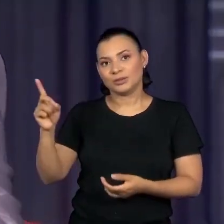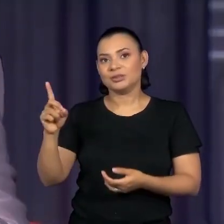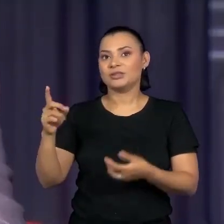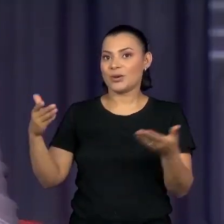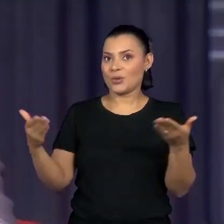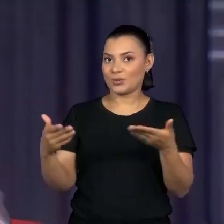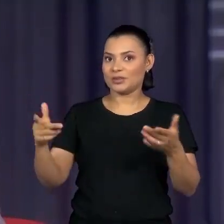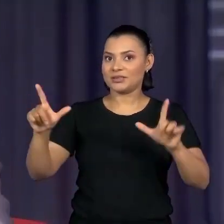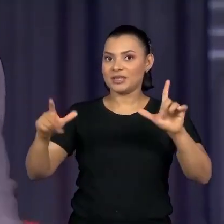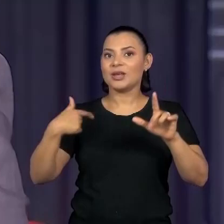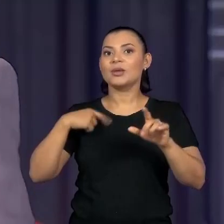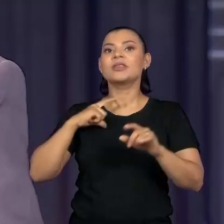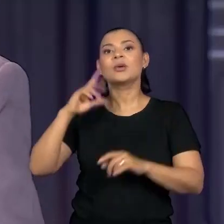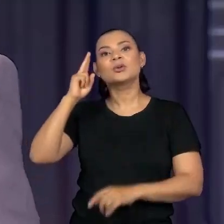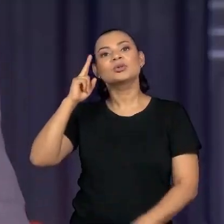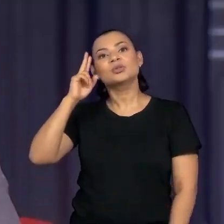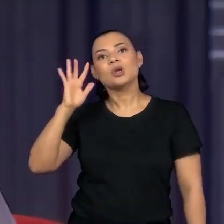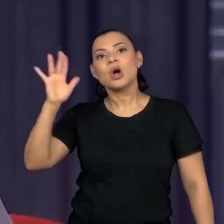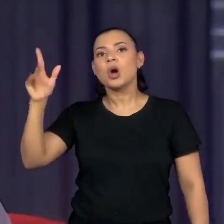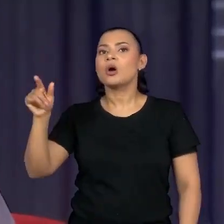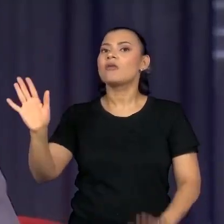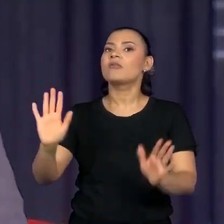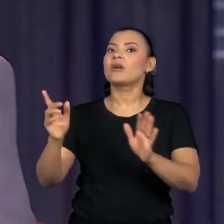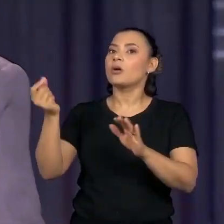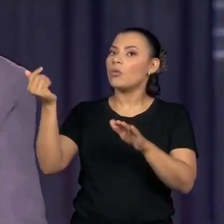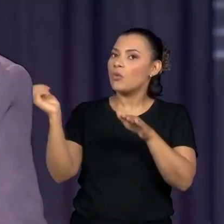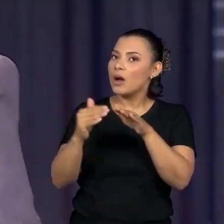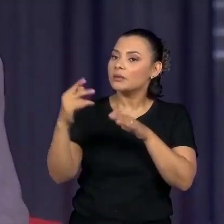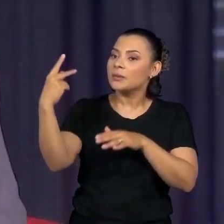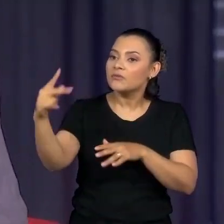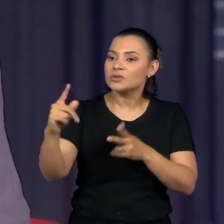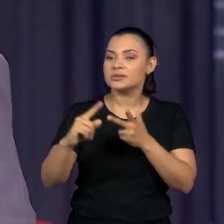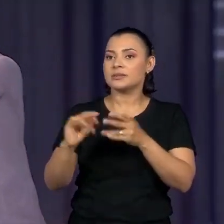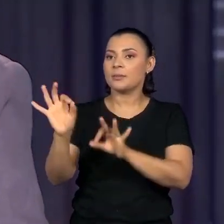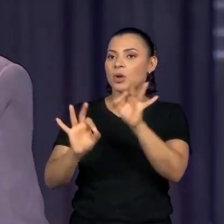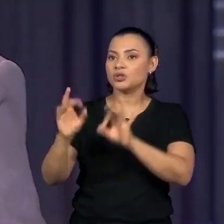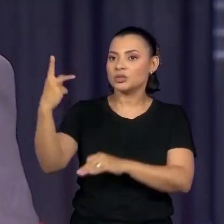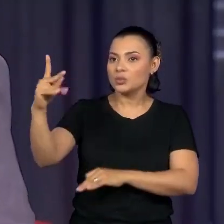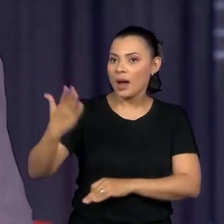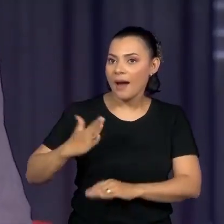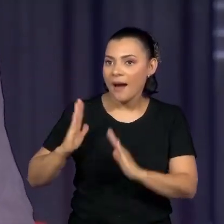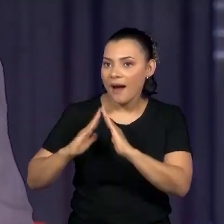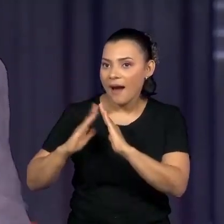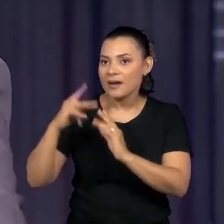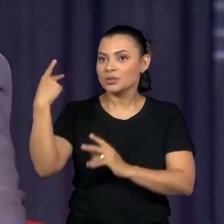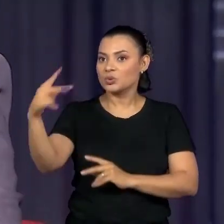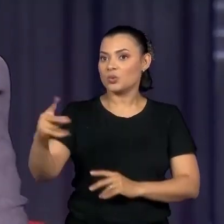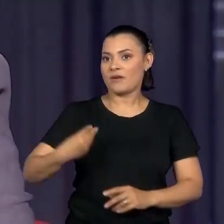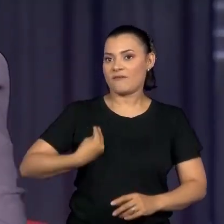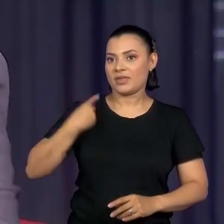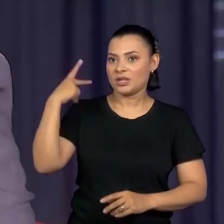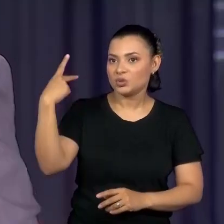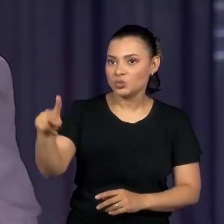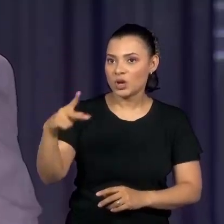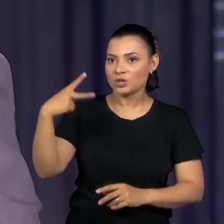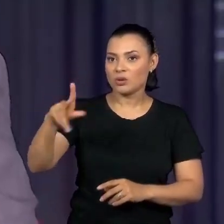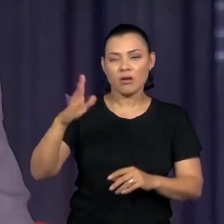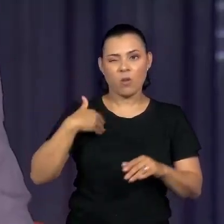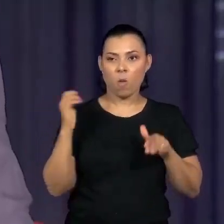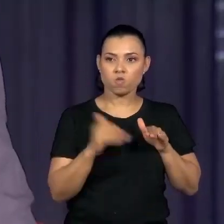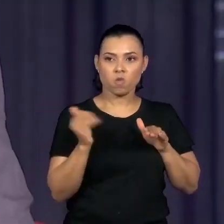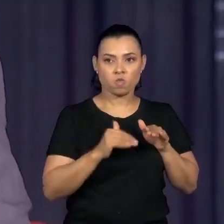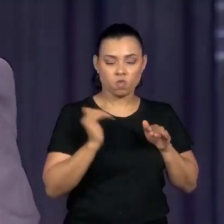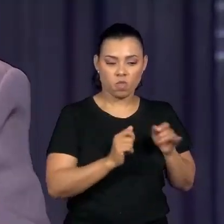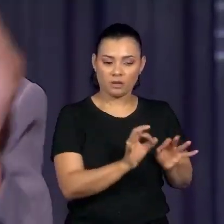ainda tenho essa treta desse sonho, né? Ela sempre fala: "Ah, guarde para você, pro projeto da sua casa, não sei o quê", mas eu sempre tô viabilizando e